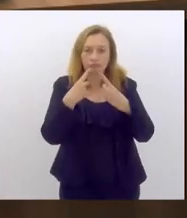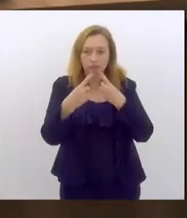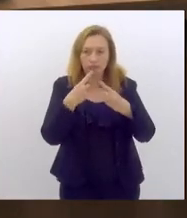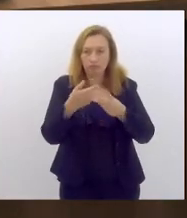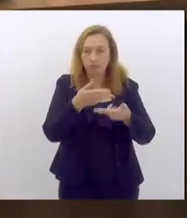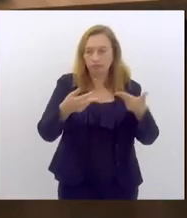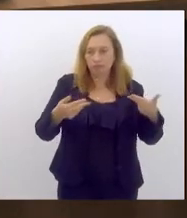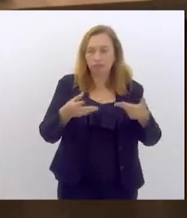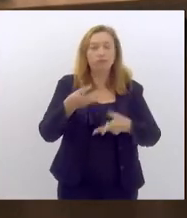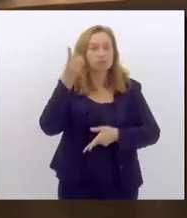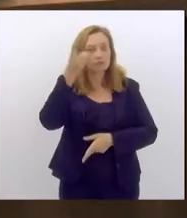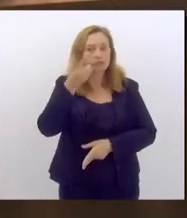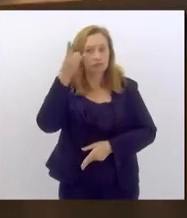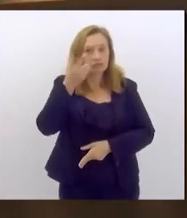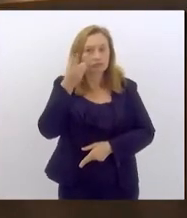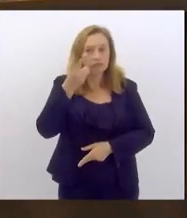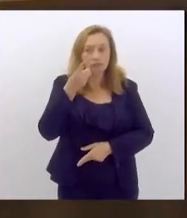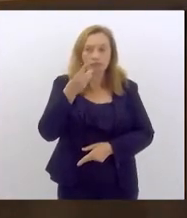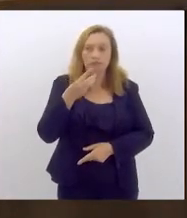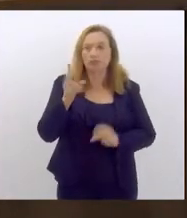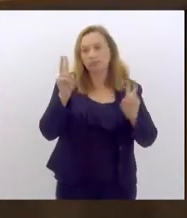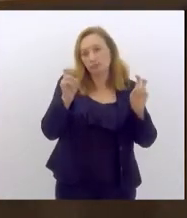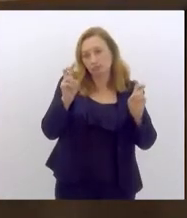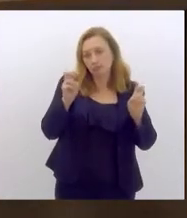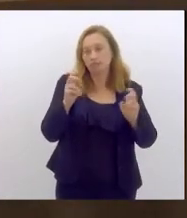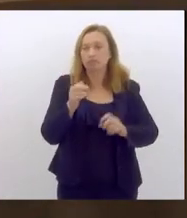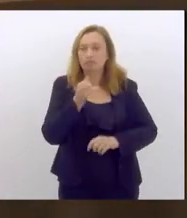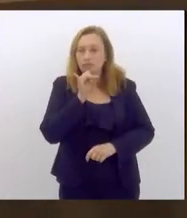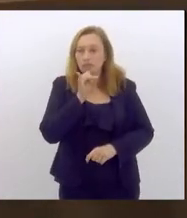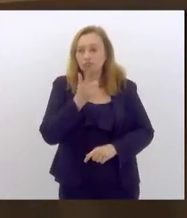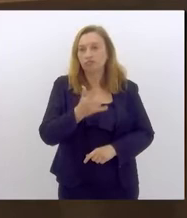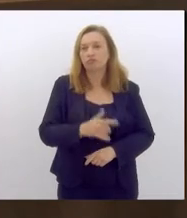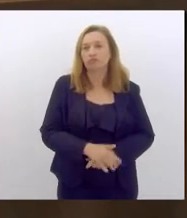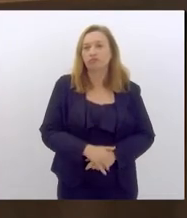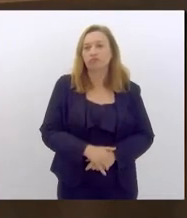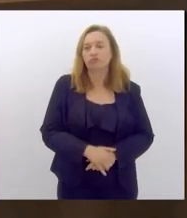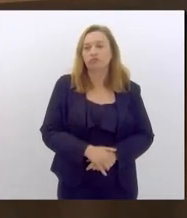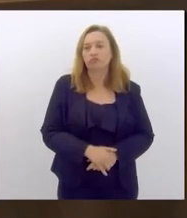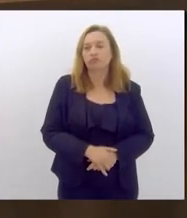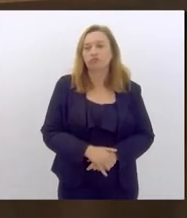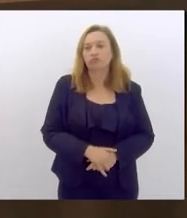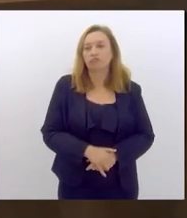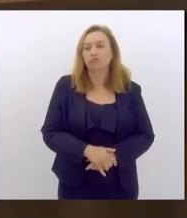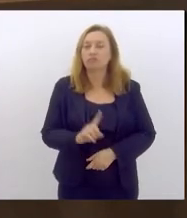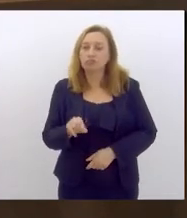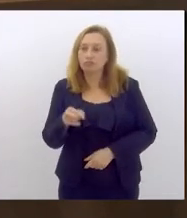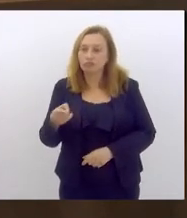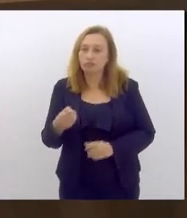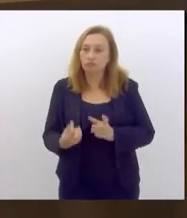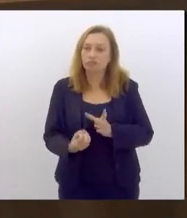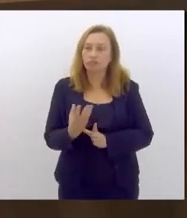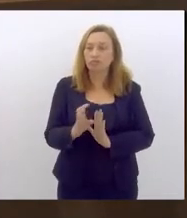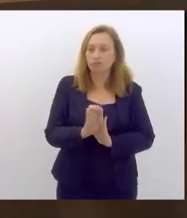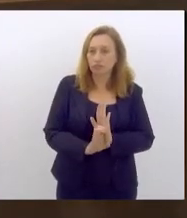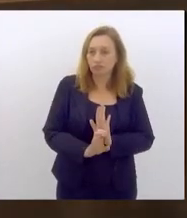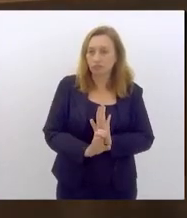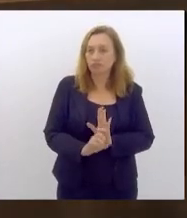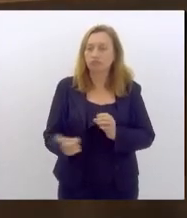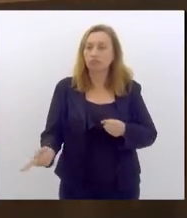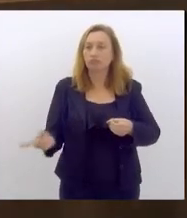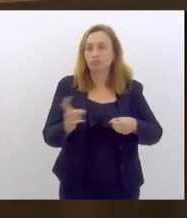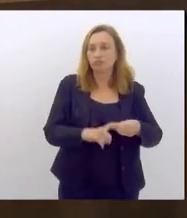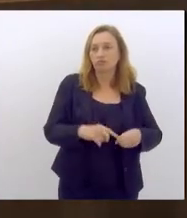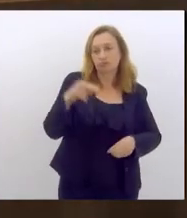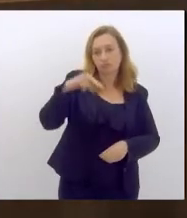vários deputados que levantaram questões que, por exemplo, nos estimulariam a fazer outras emendas. Como o projeto só deve voltar em